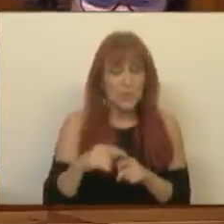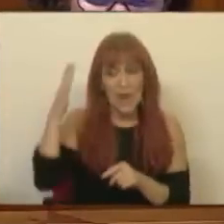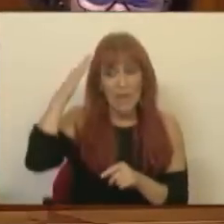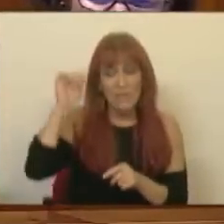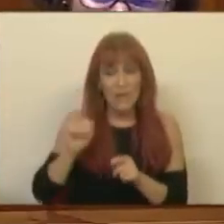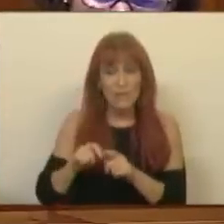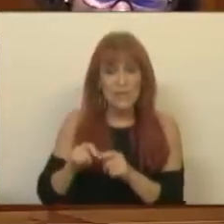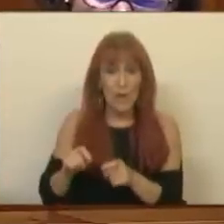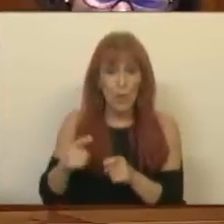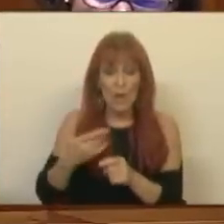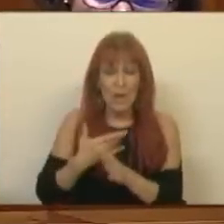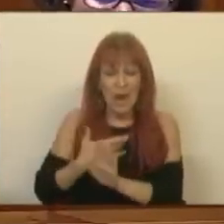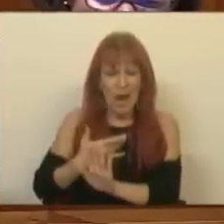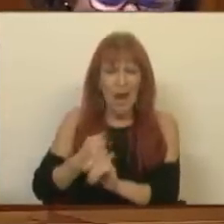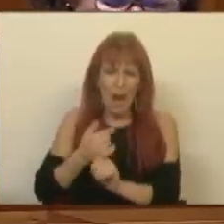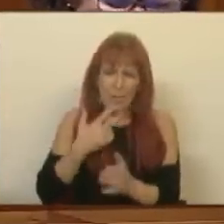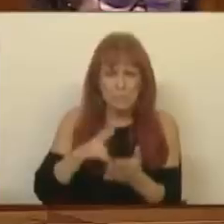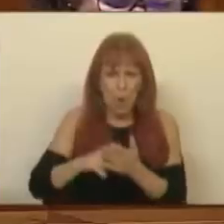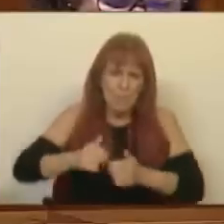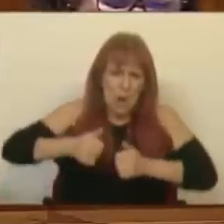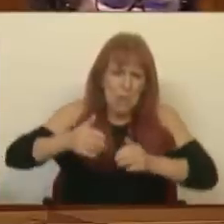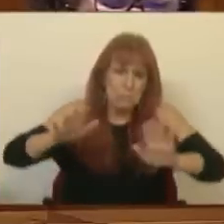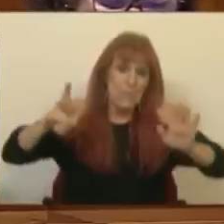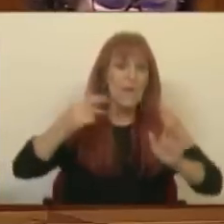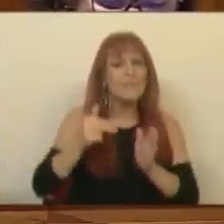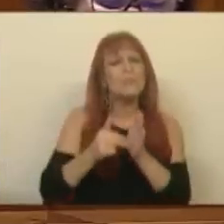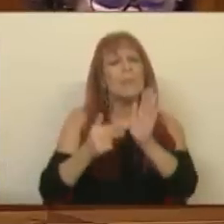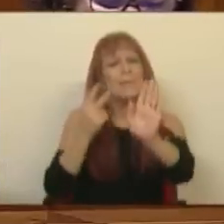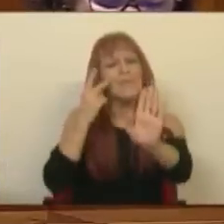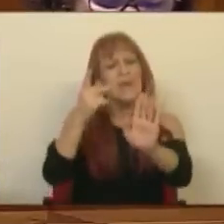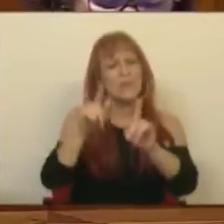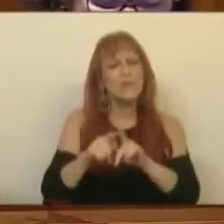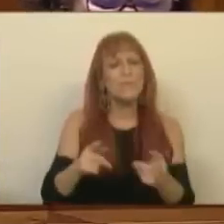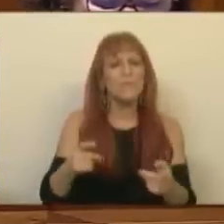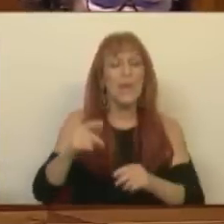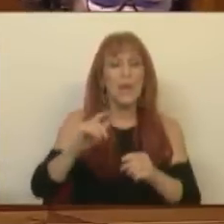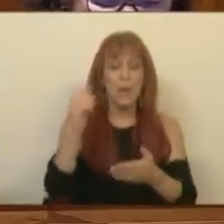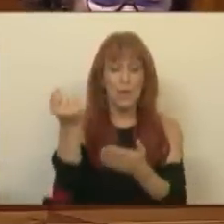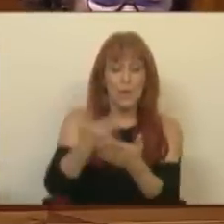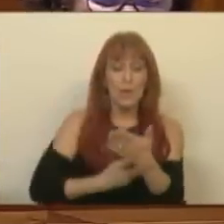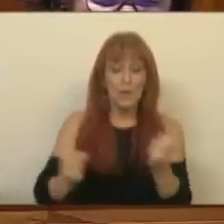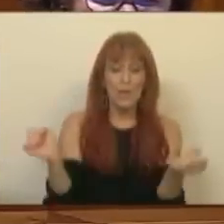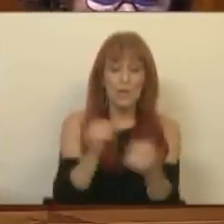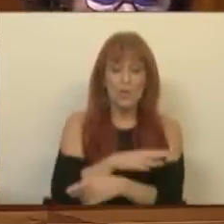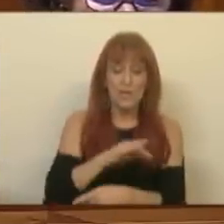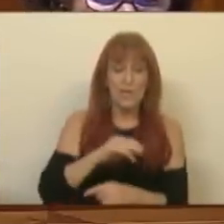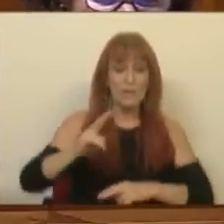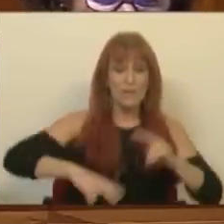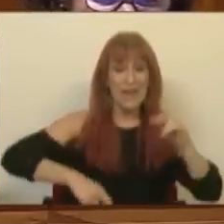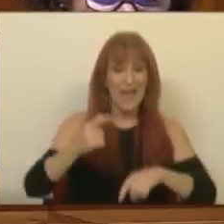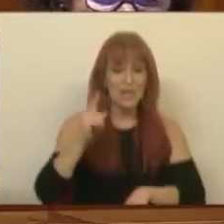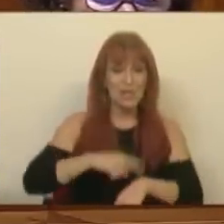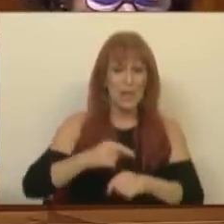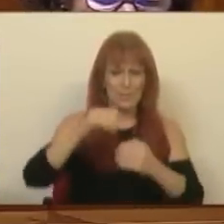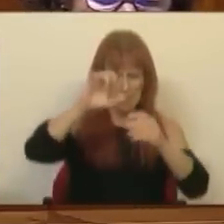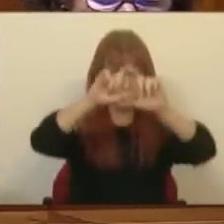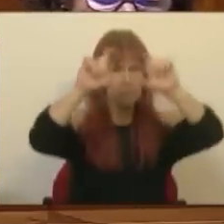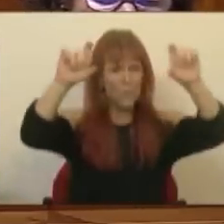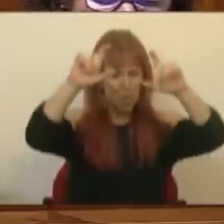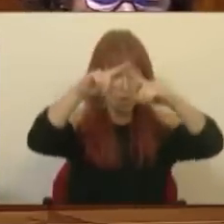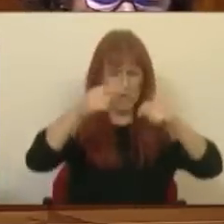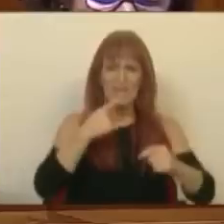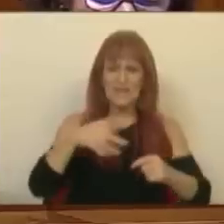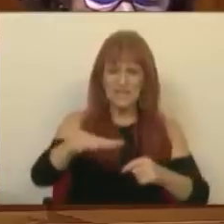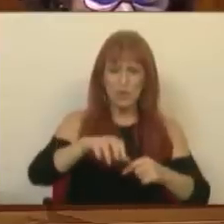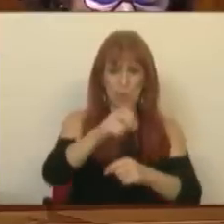previsões eram conservadoras e que a realidade vamos aguardar ontem o financiar Aliás não nas sete grande sinalizando precisamente